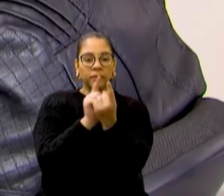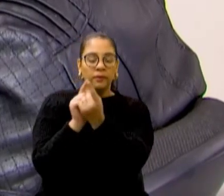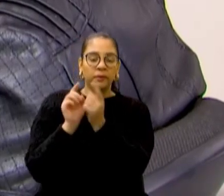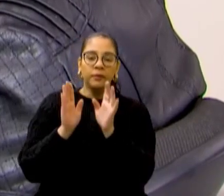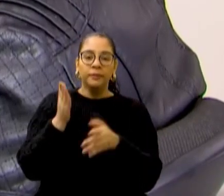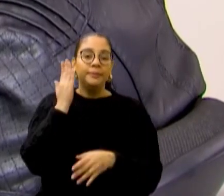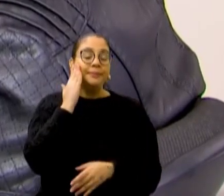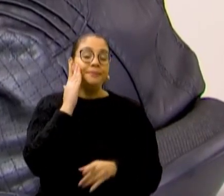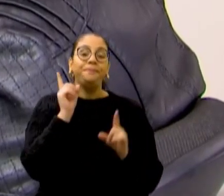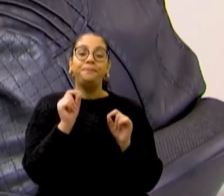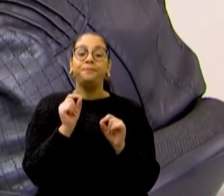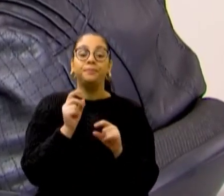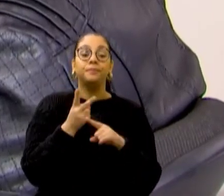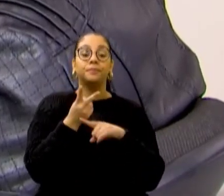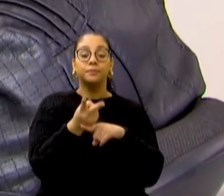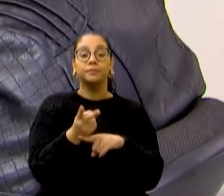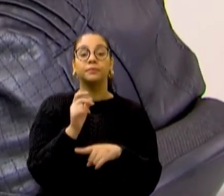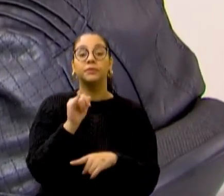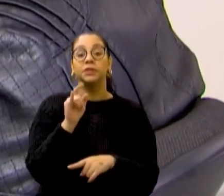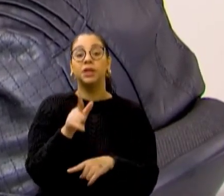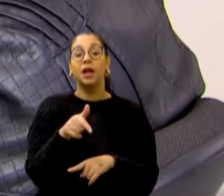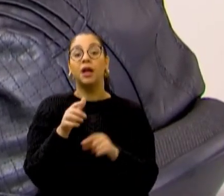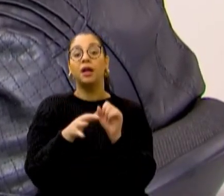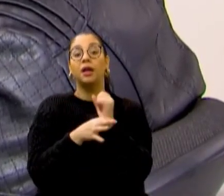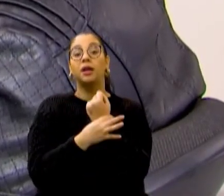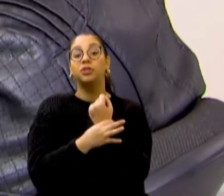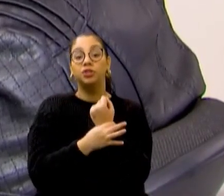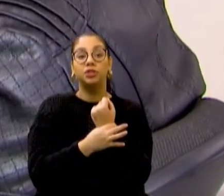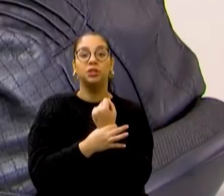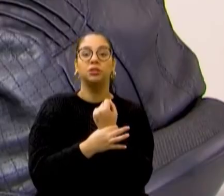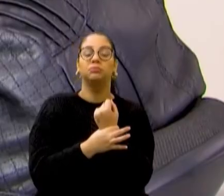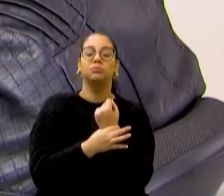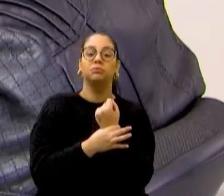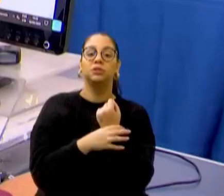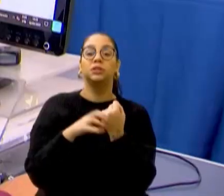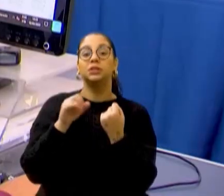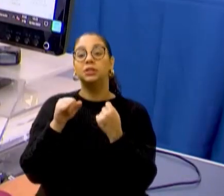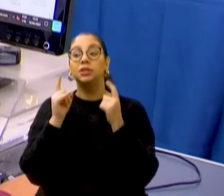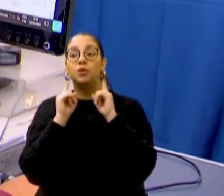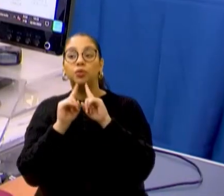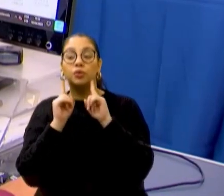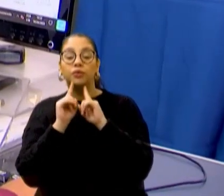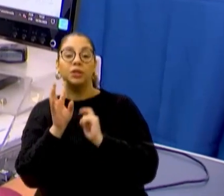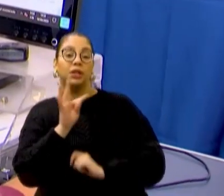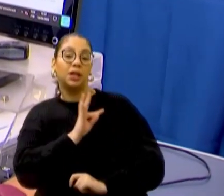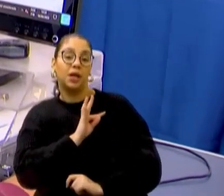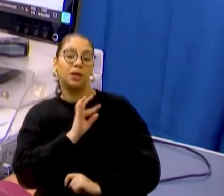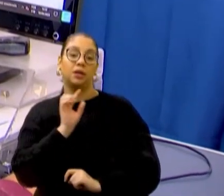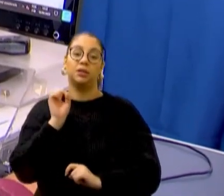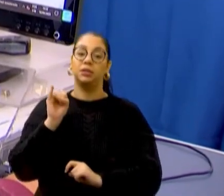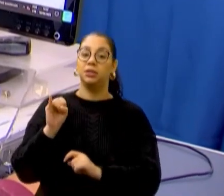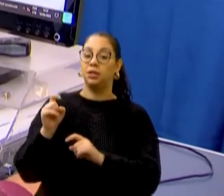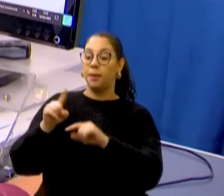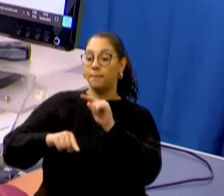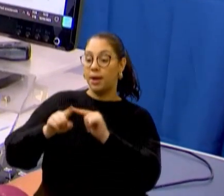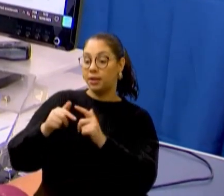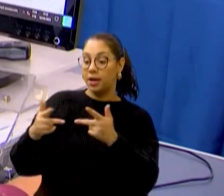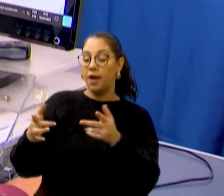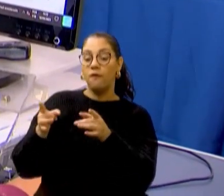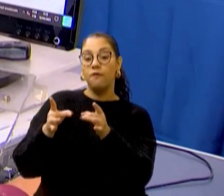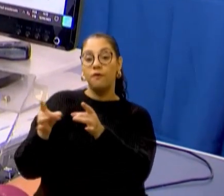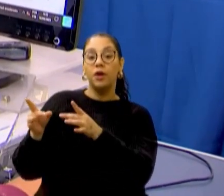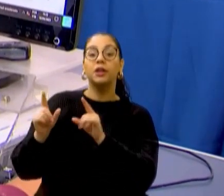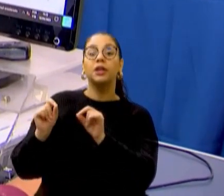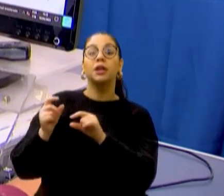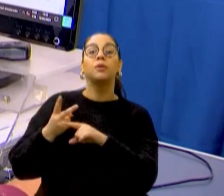atendimento então a gente sabe a quem é procurar se for uma questão de garantia Ele sabe a pessoa se for dúvida técnica se for venda de peças